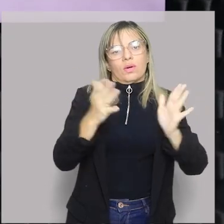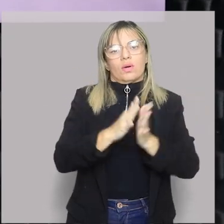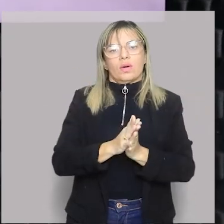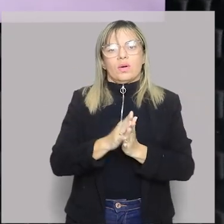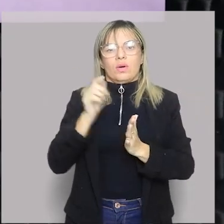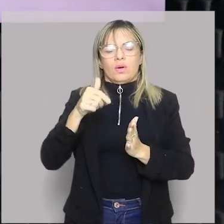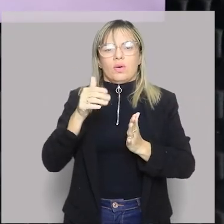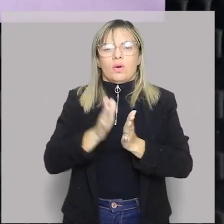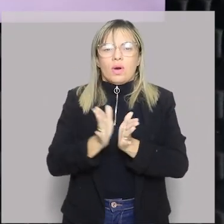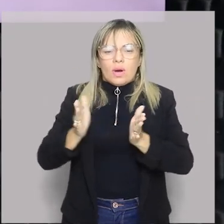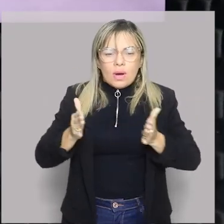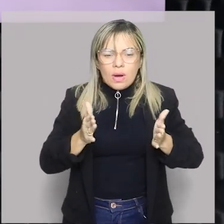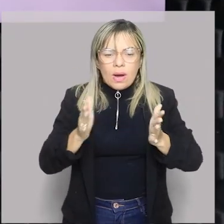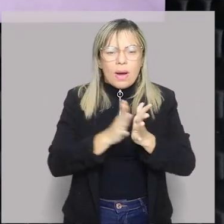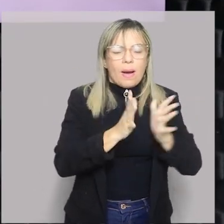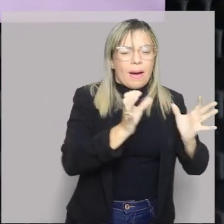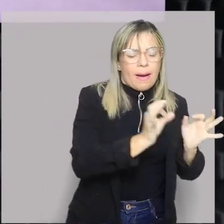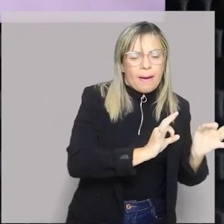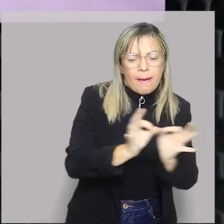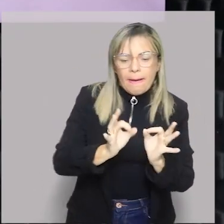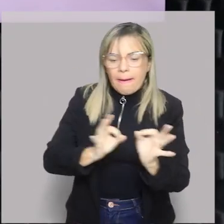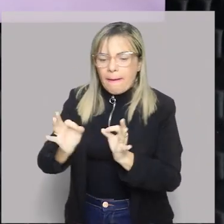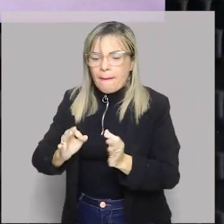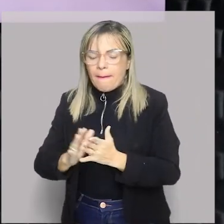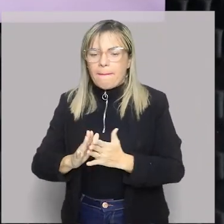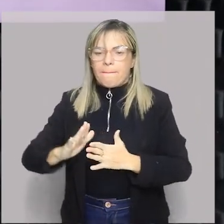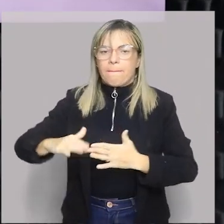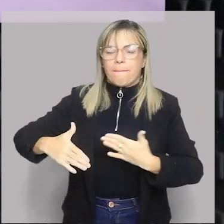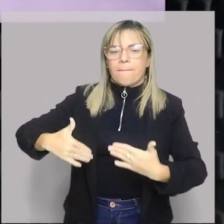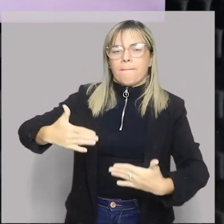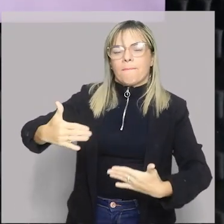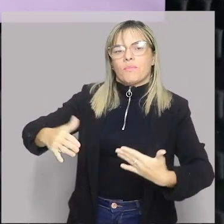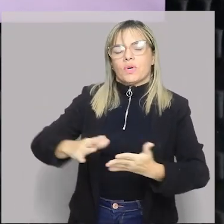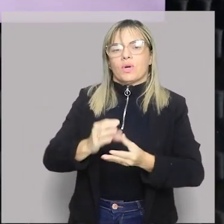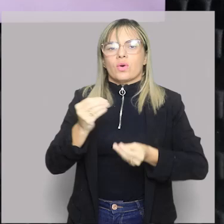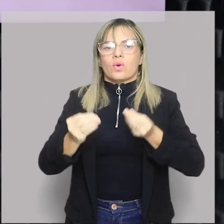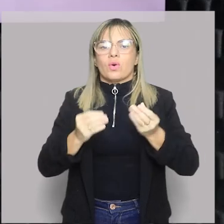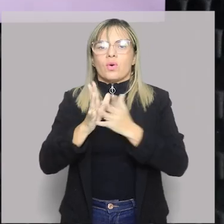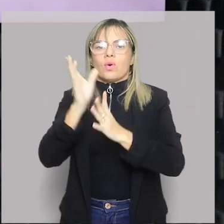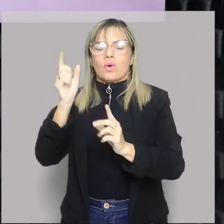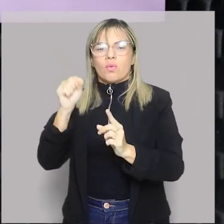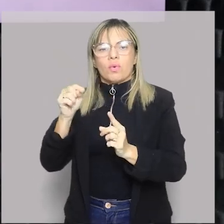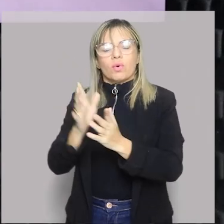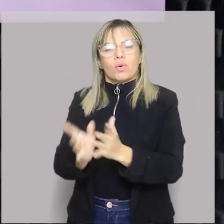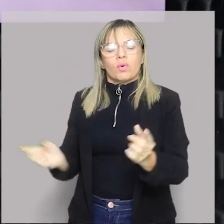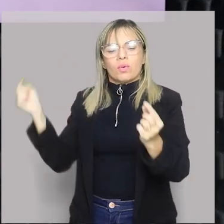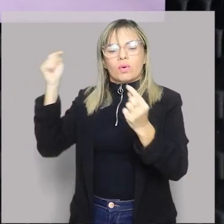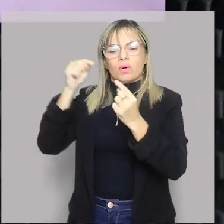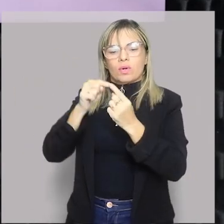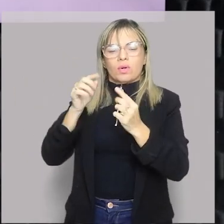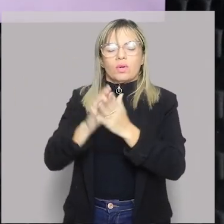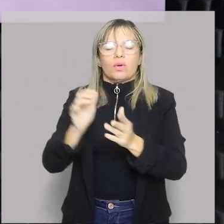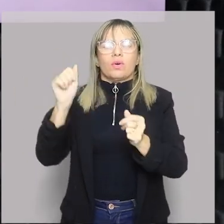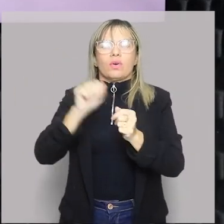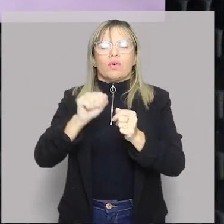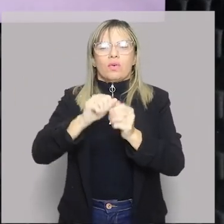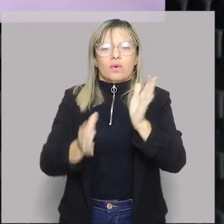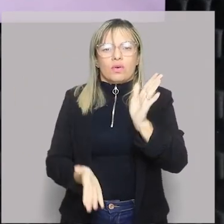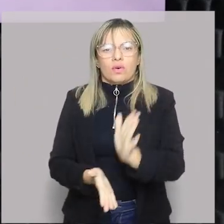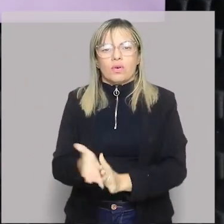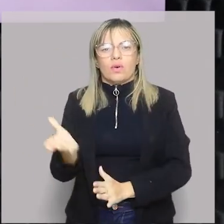guia. Eu vou organizar um passo a passo e com uma finalidade. Se eu quero fazer uma viagem e eu